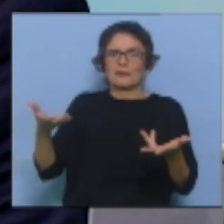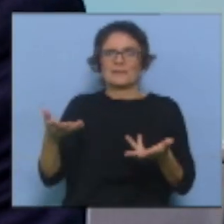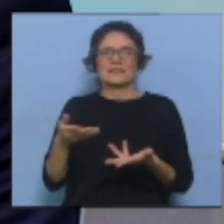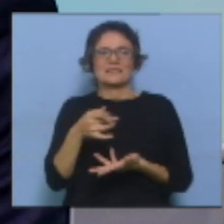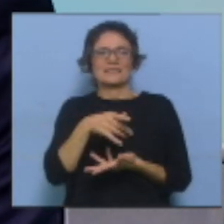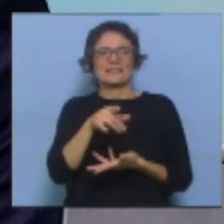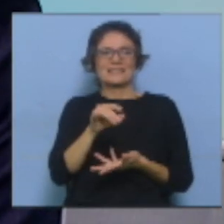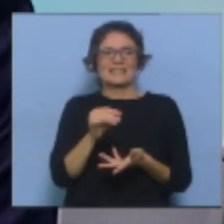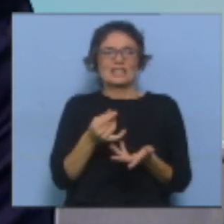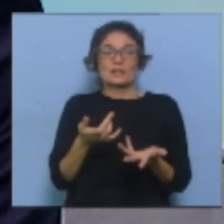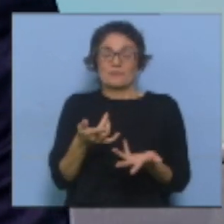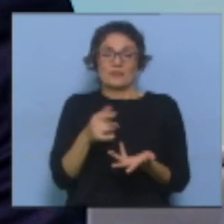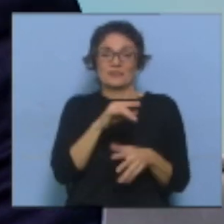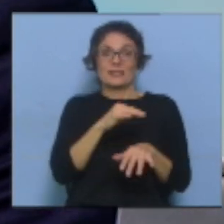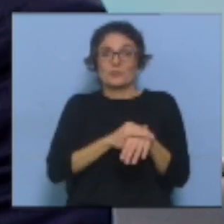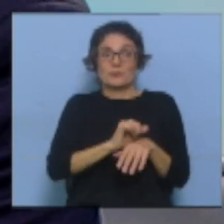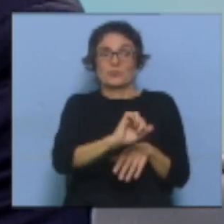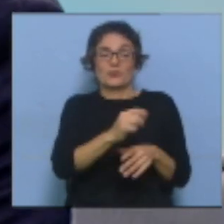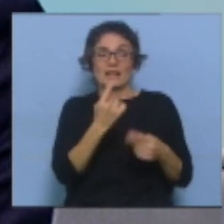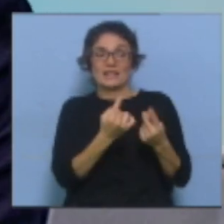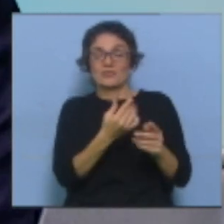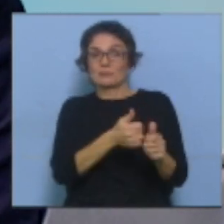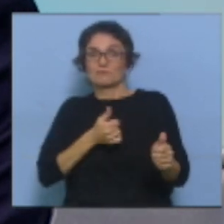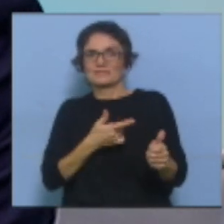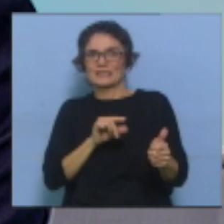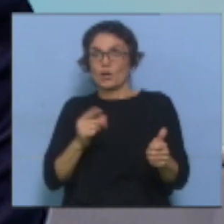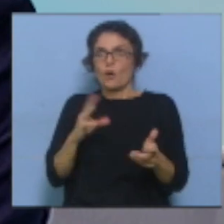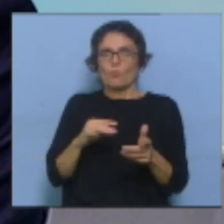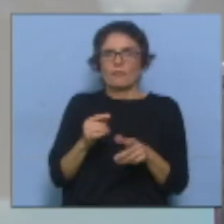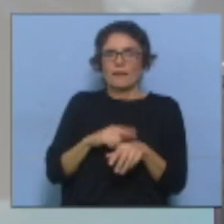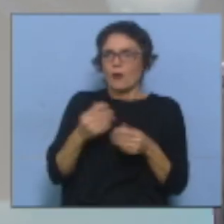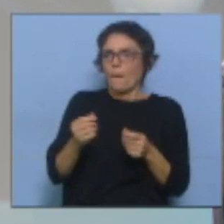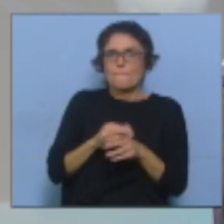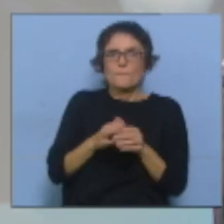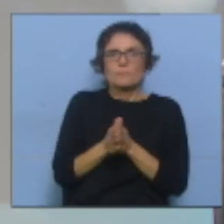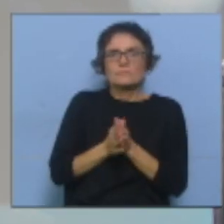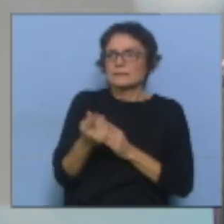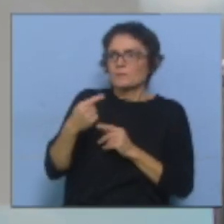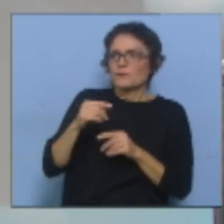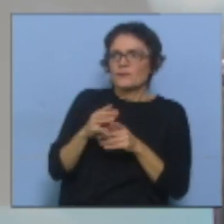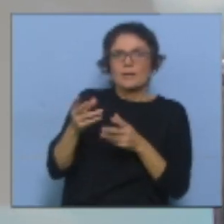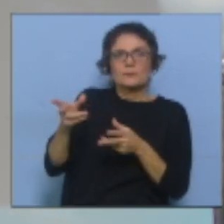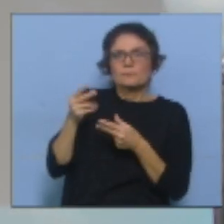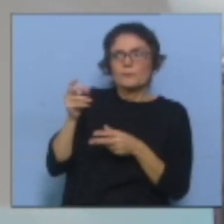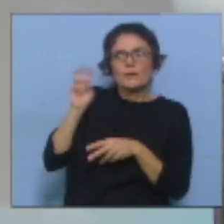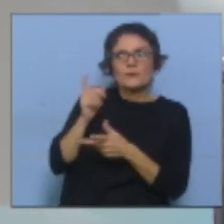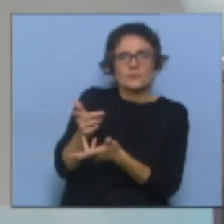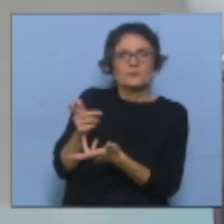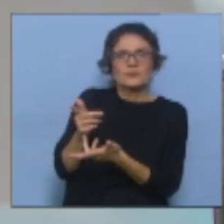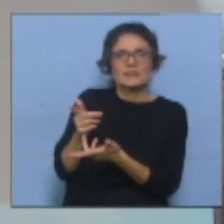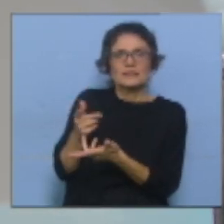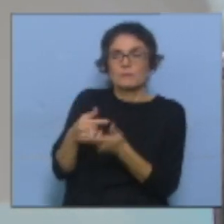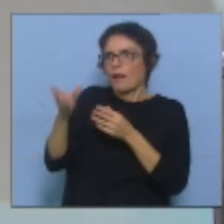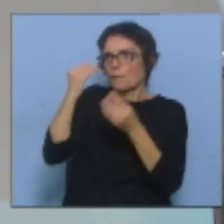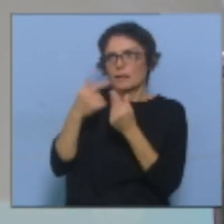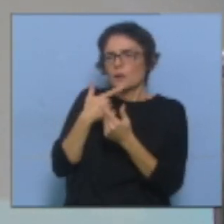testemunho, nós não estamos lá. Não é? Nós estamos, portanto, todos os momentos que temos de partilha em que podemos escutá-los é sempre uma